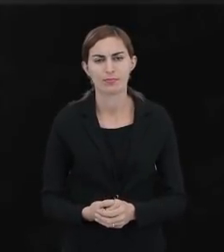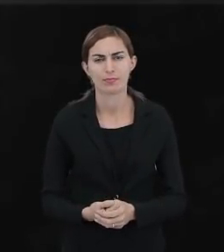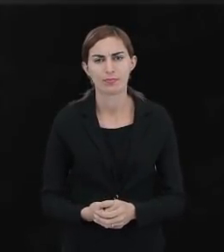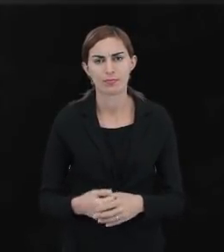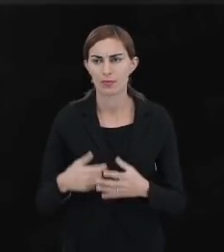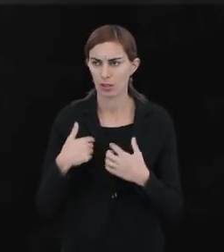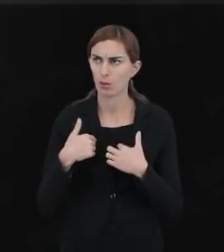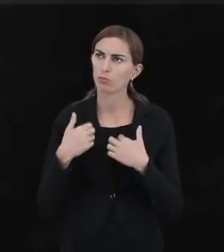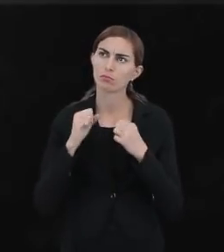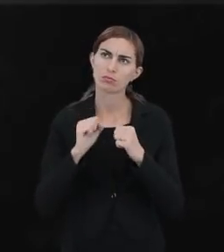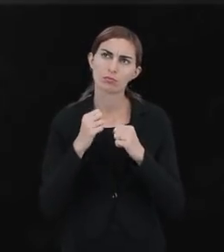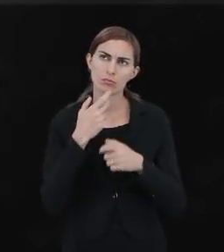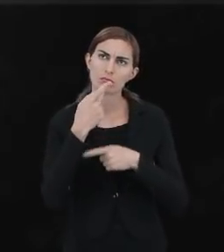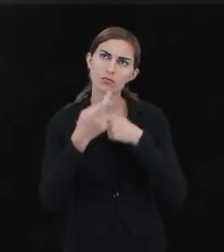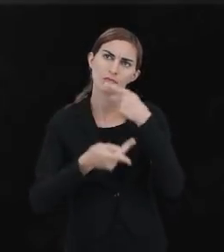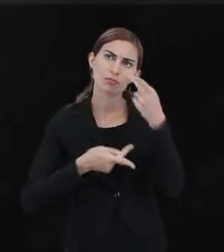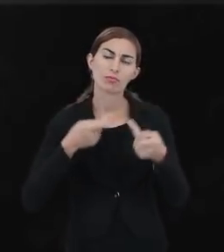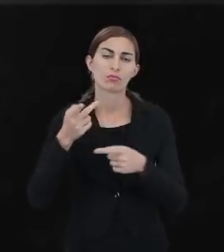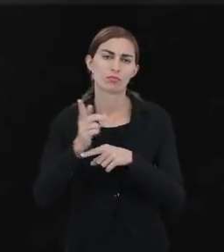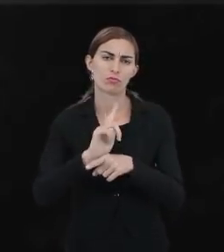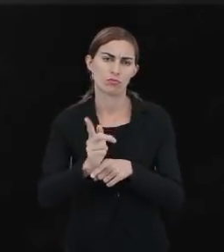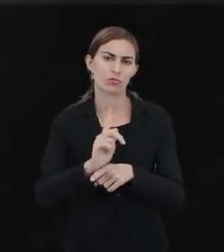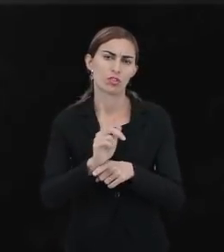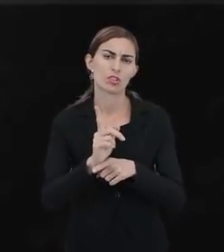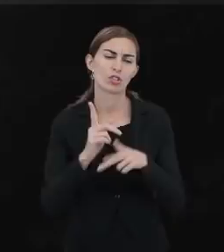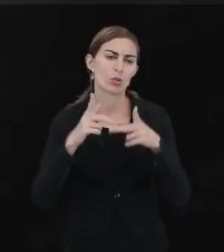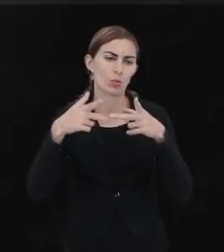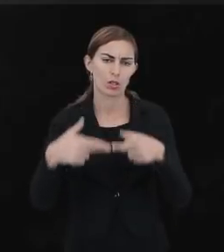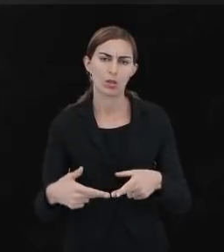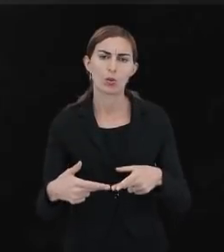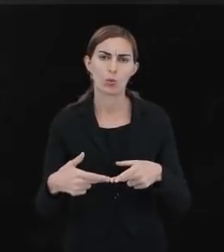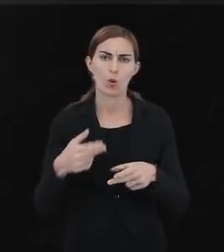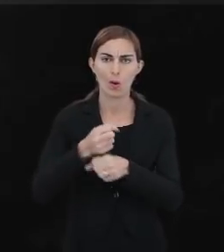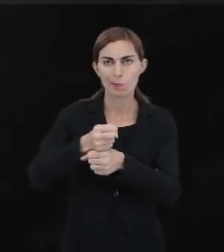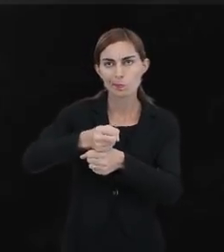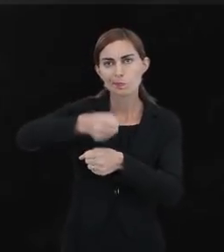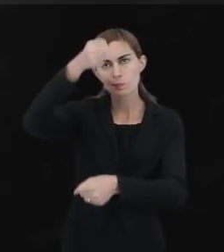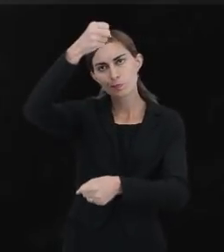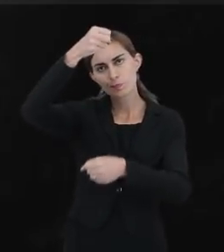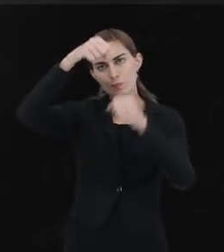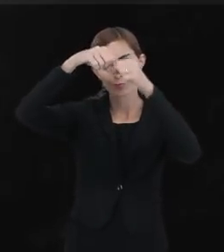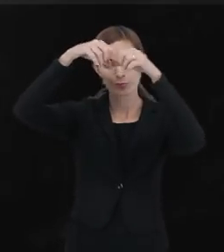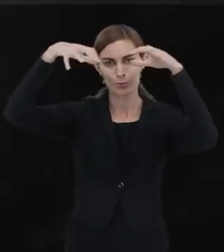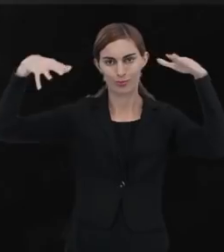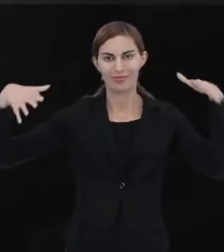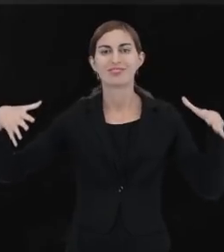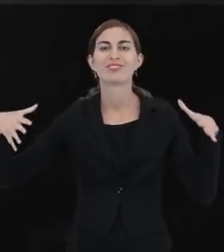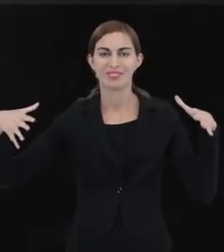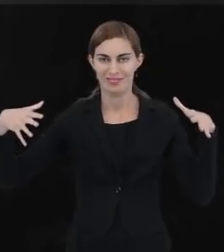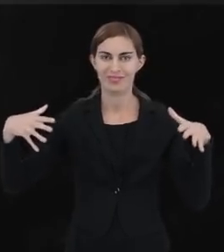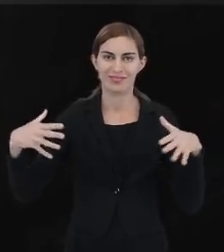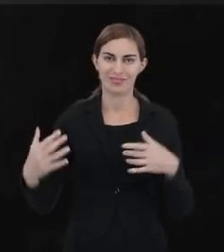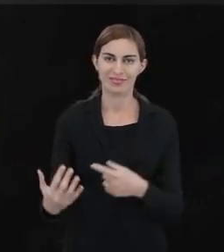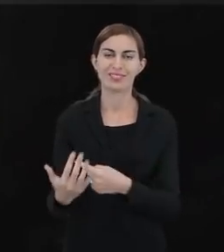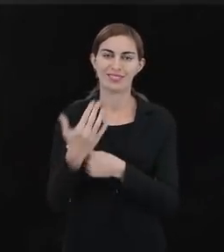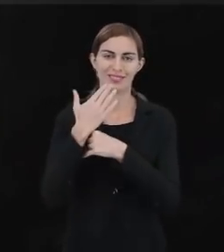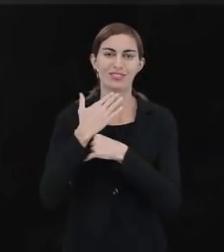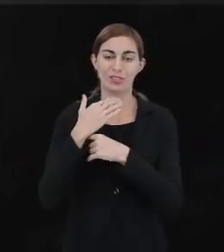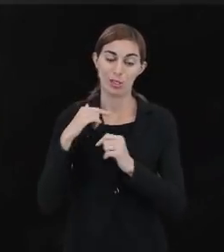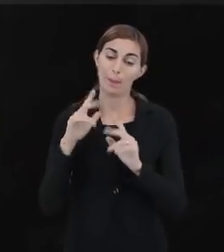eu poderia dizer que gestão é como se fosse um guarda chuva mas é um guarda-chuva que lembra um